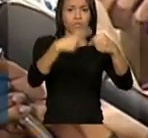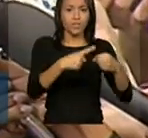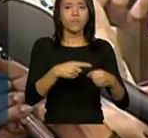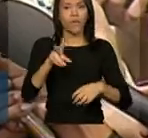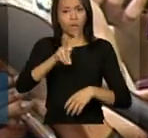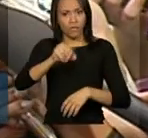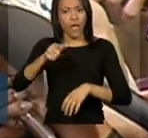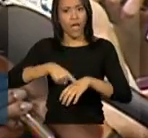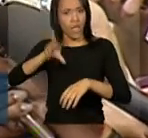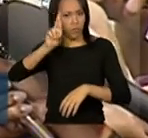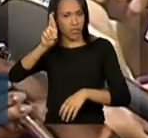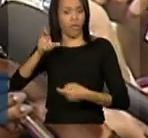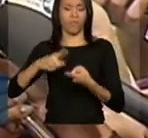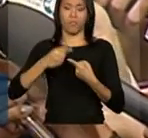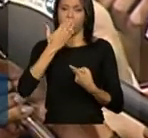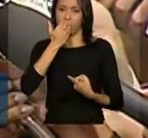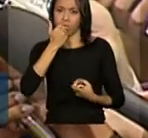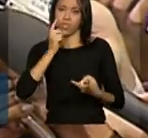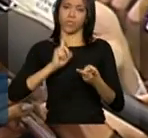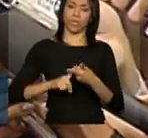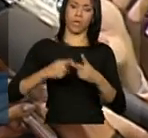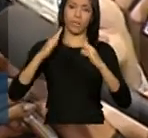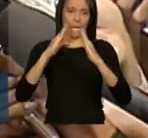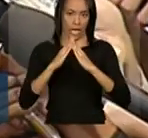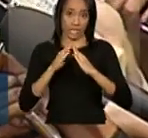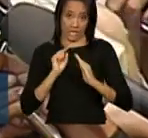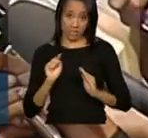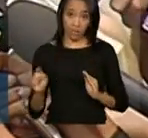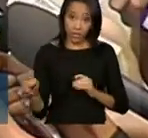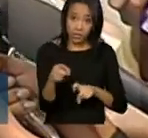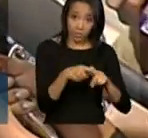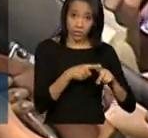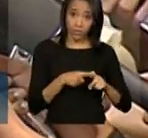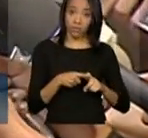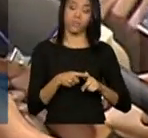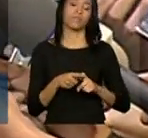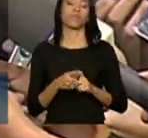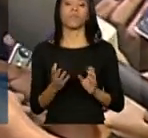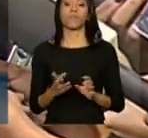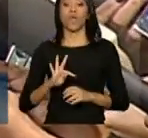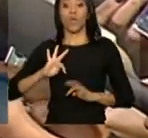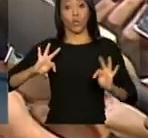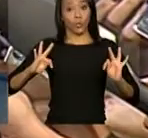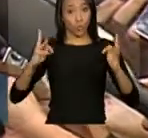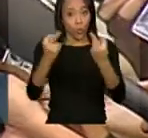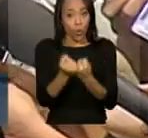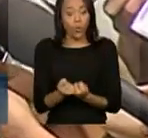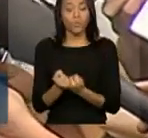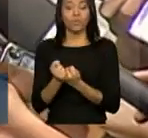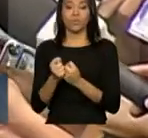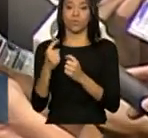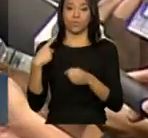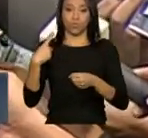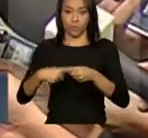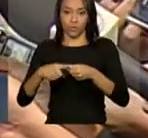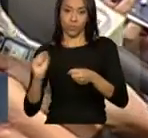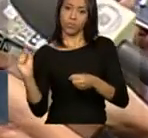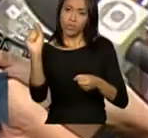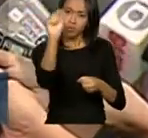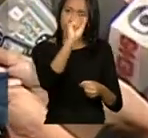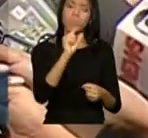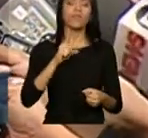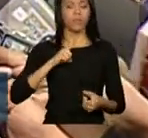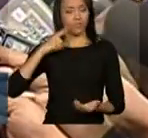responsáveis pela alimentação moradia pelo custeio dessas todo o município que participa do Mais Médicos eles se